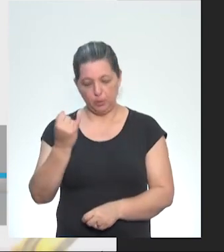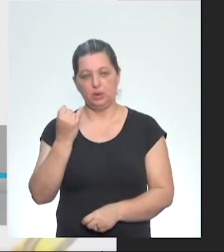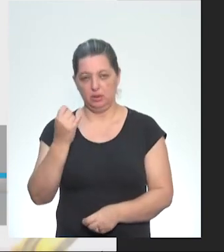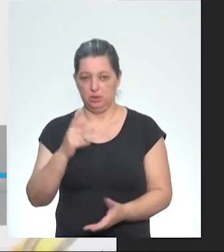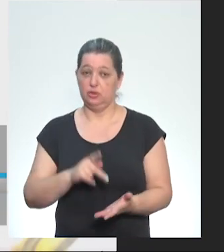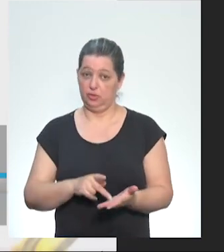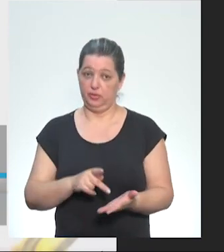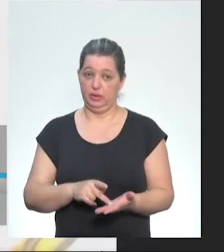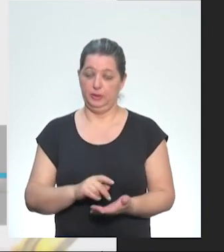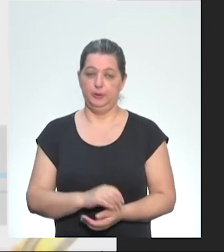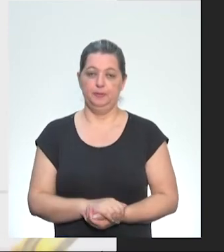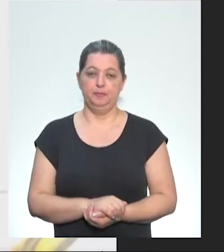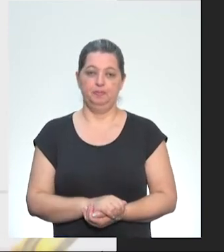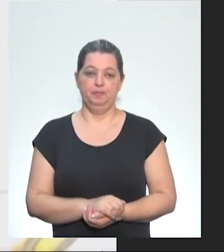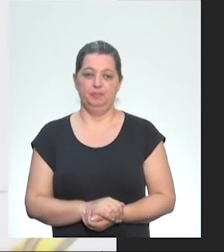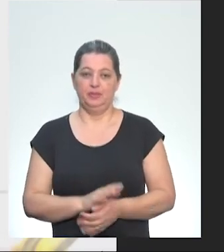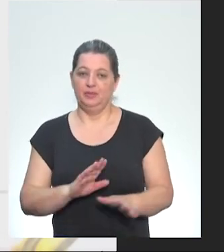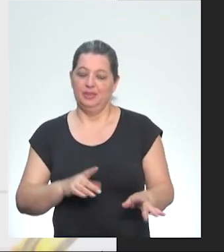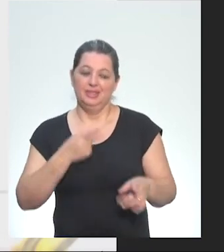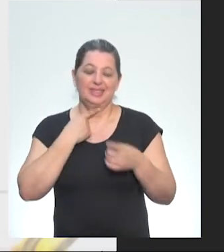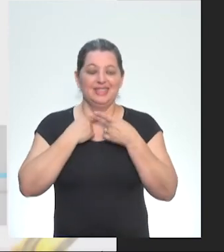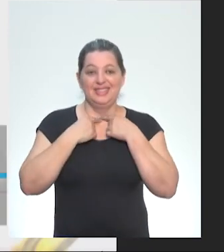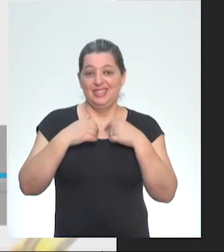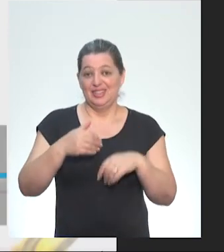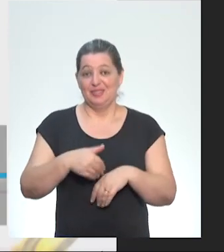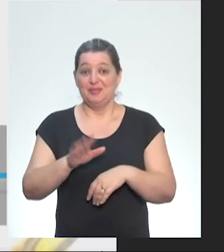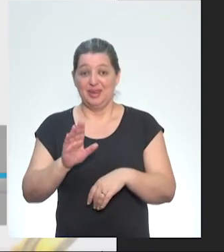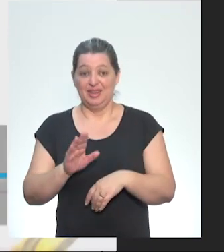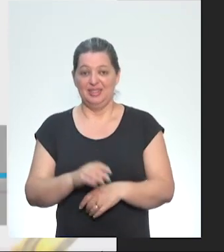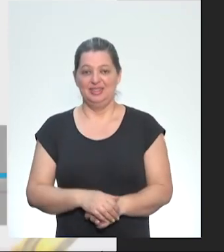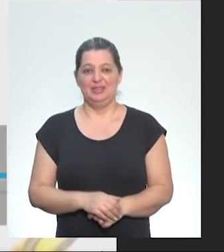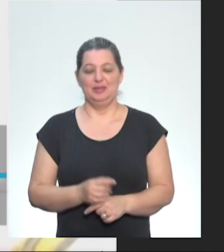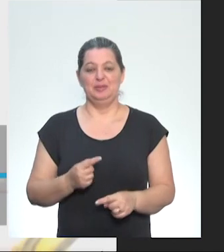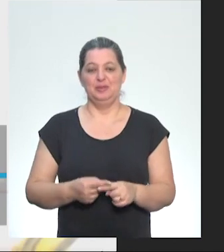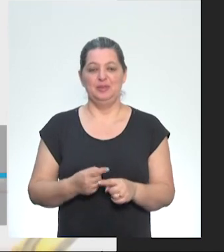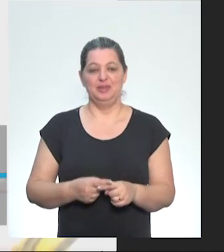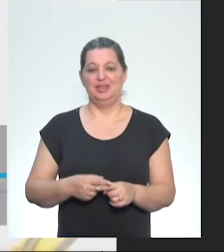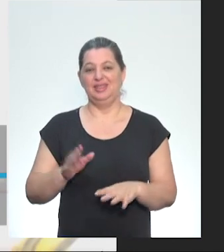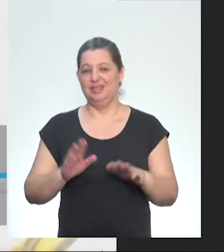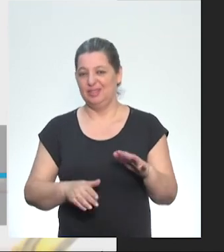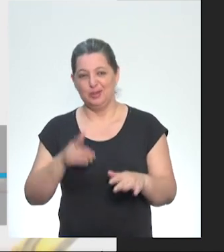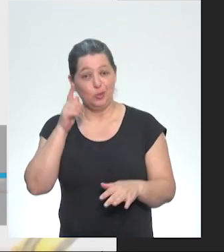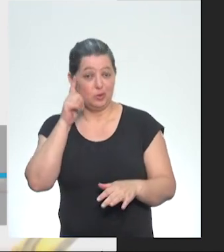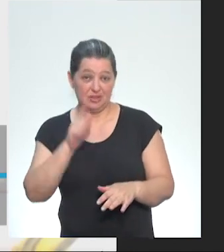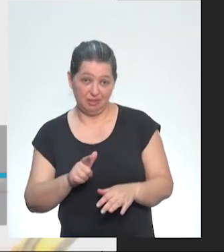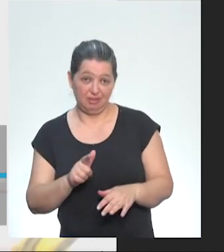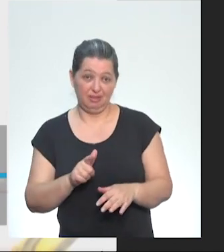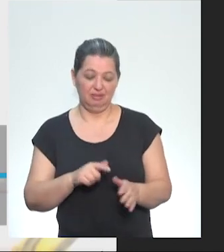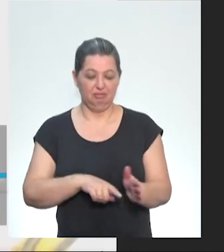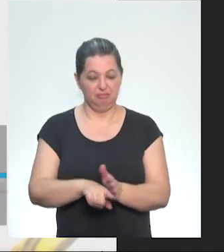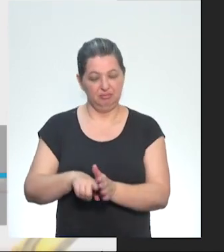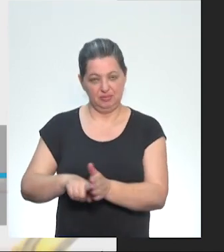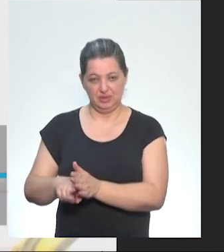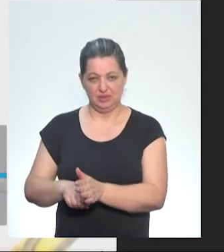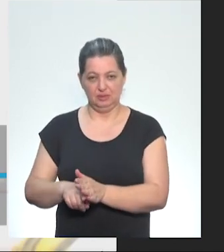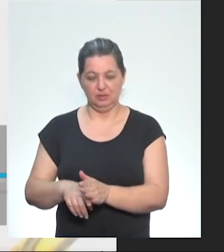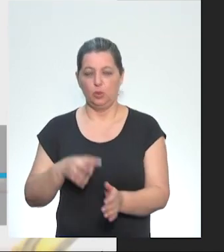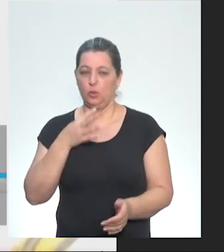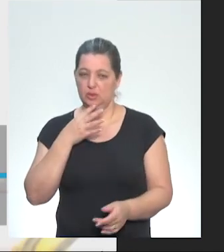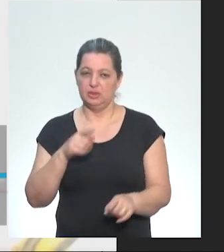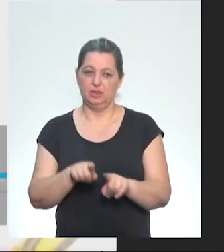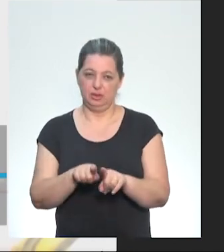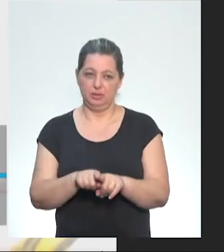mesmo. Ficou um gostinho de quero mais, né? De vários povos que a gente não conseguiu entrar, conhecer um pouco mais sobre eles, mas já